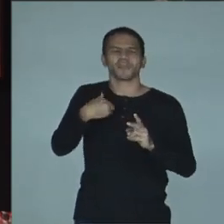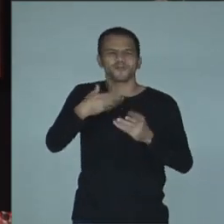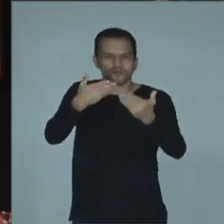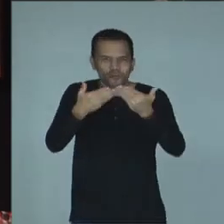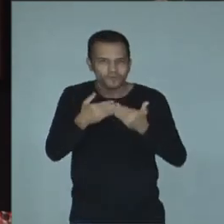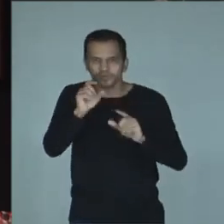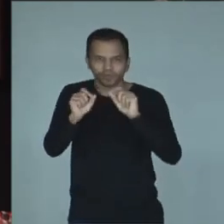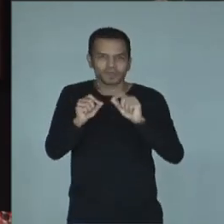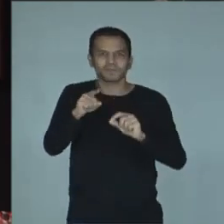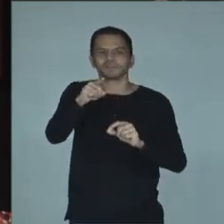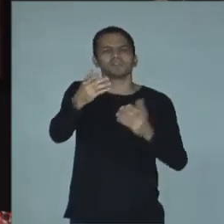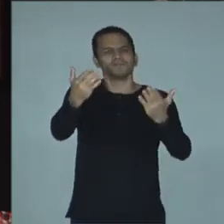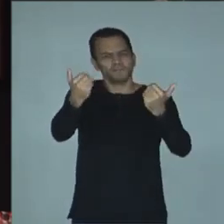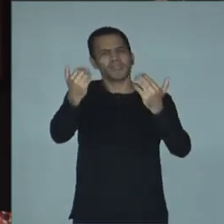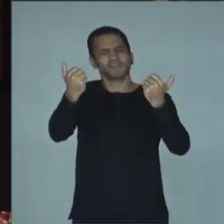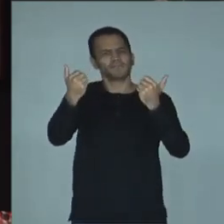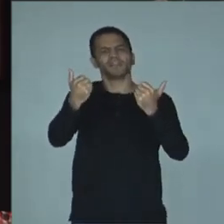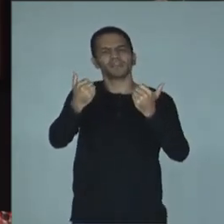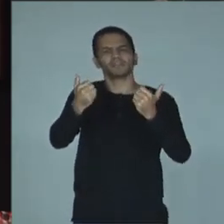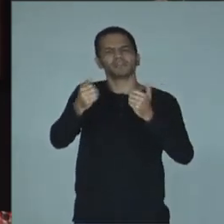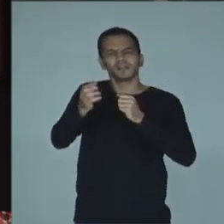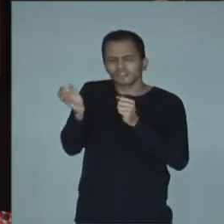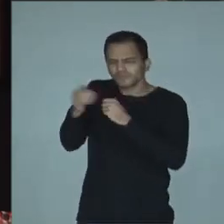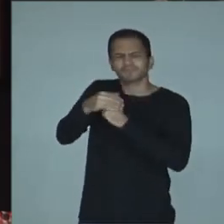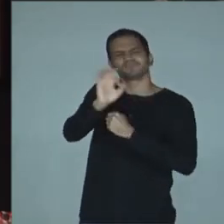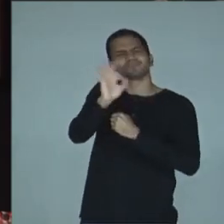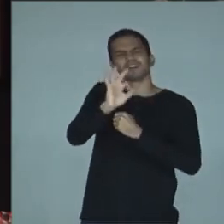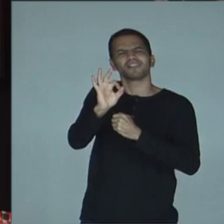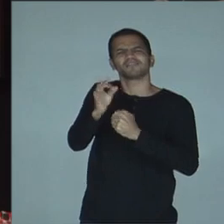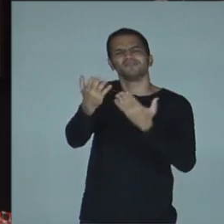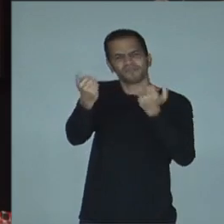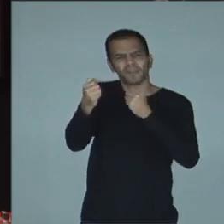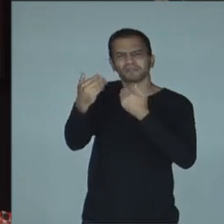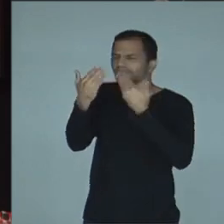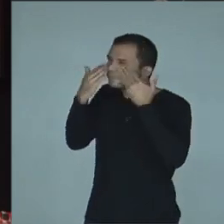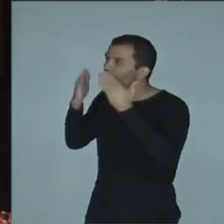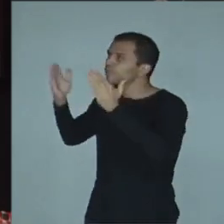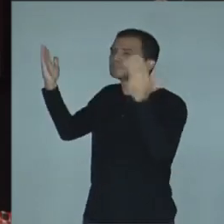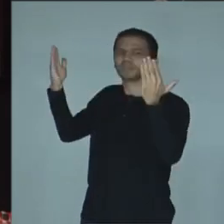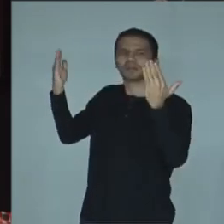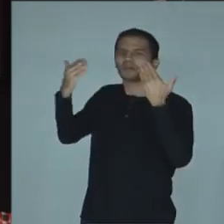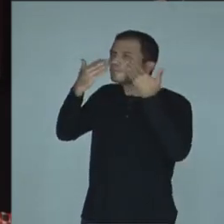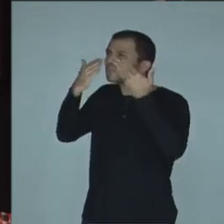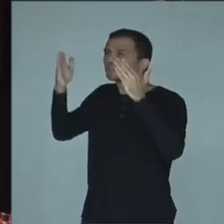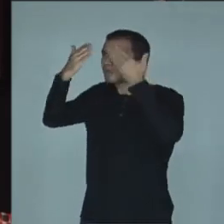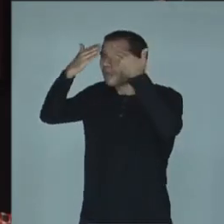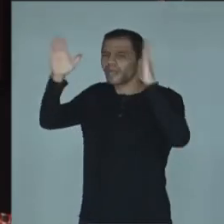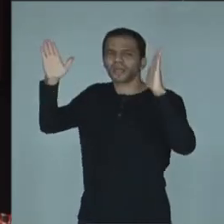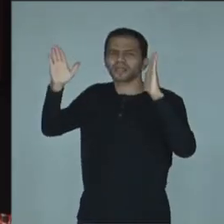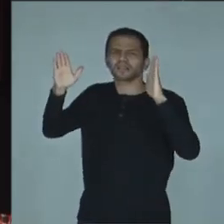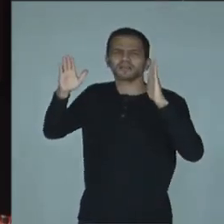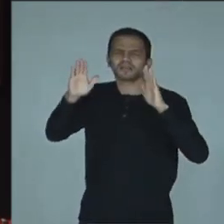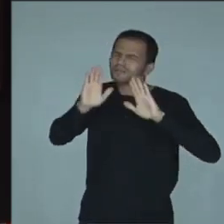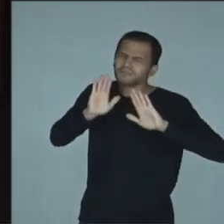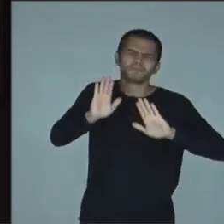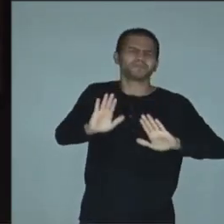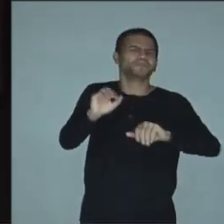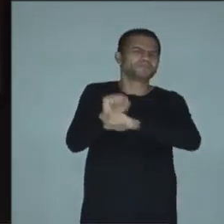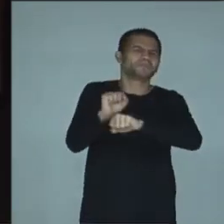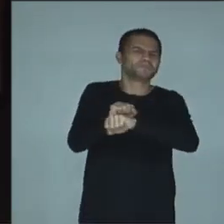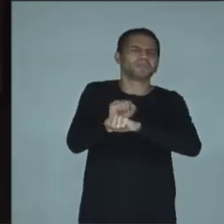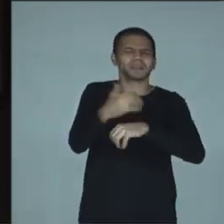subir de nível amadurecer a Parati pique esconde